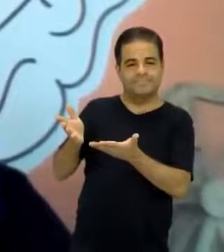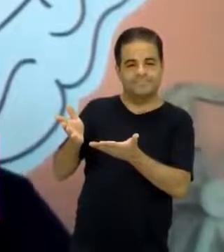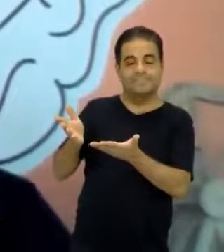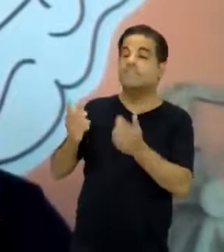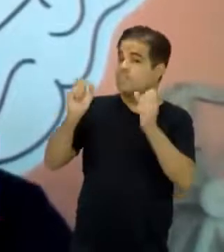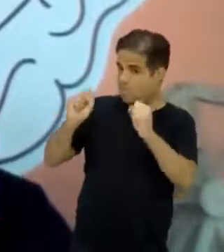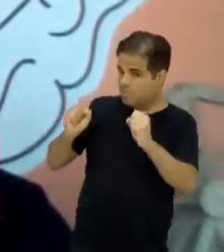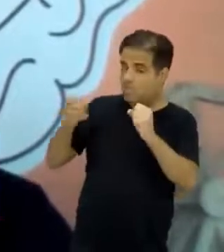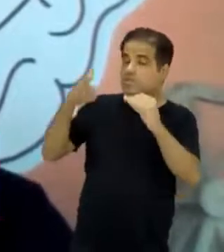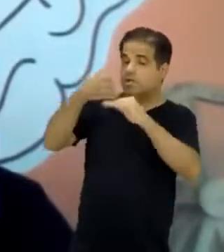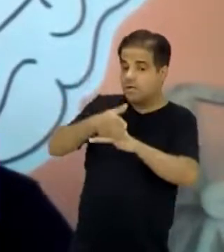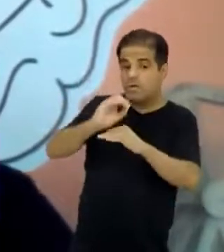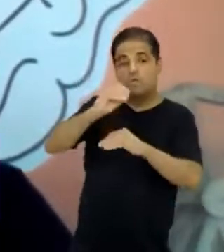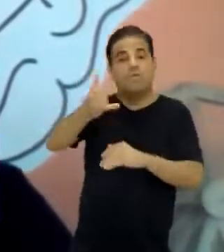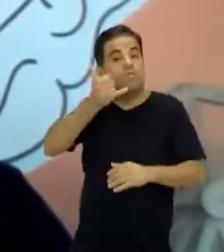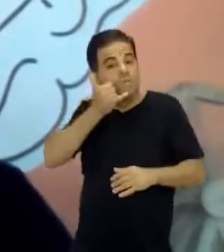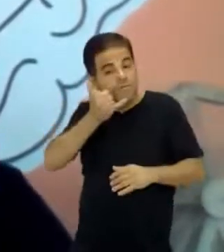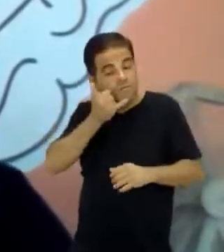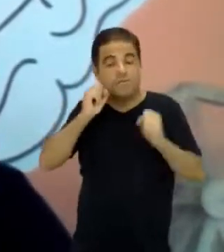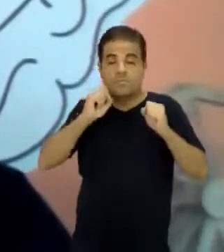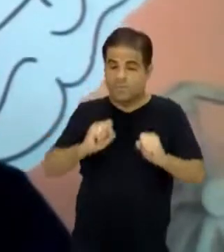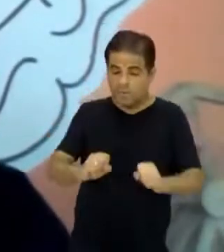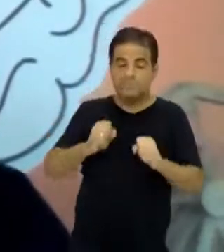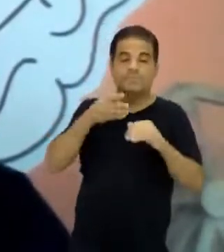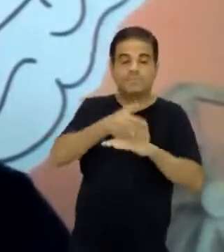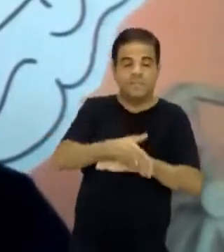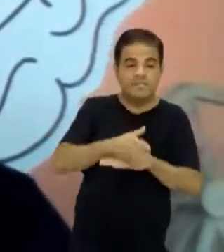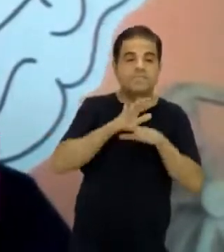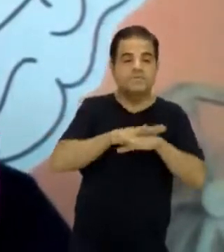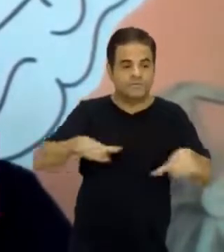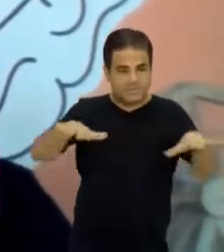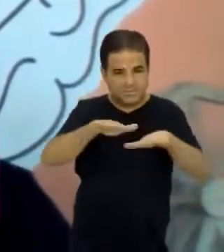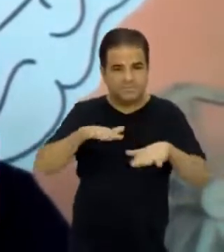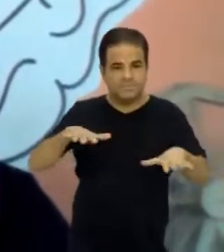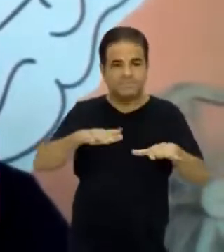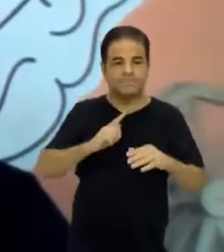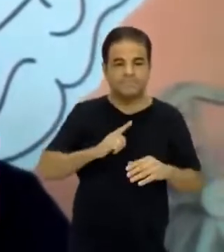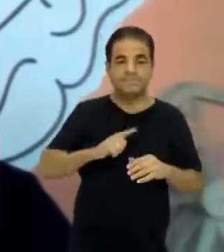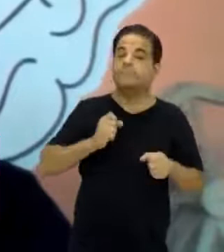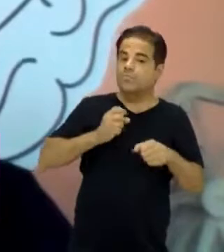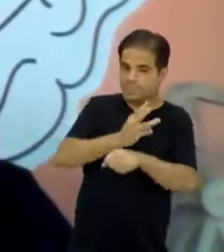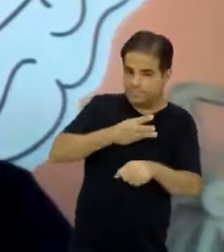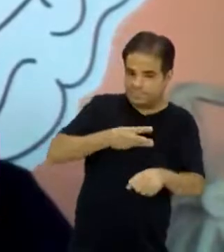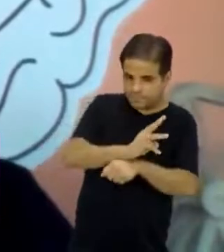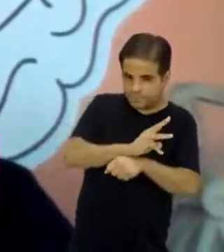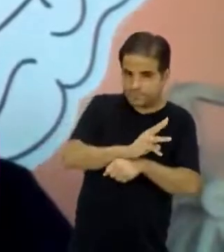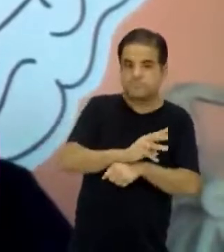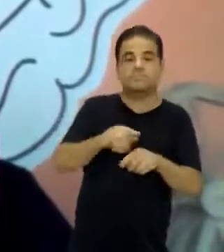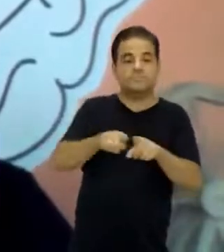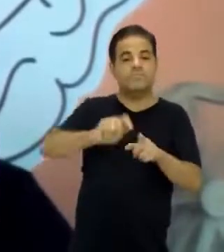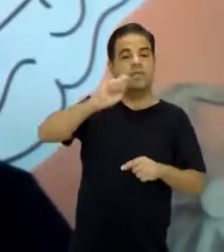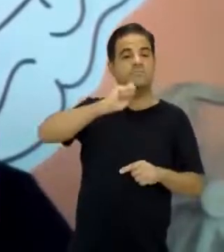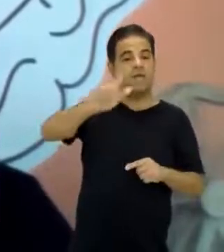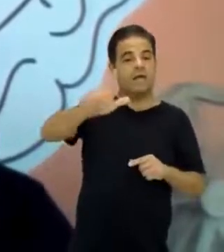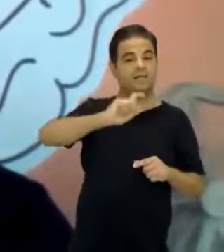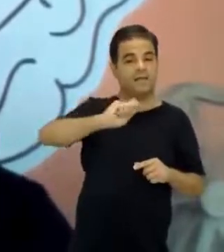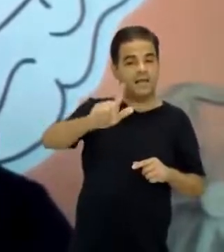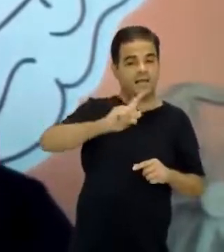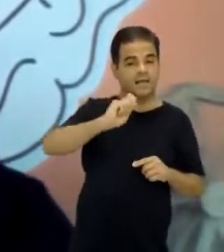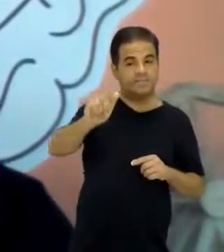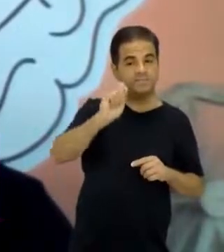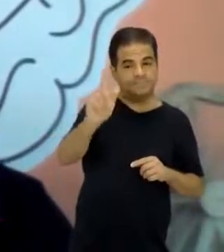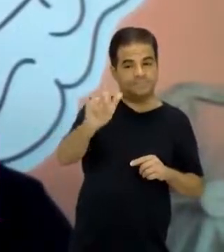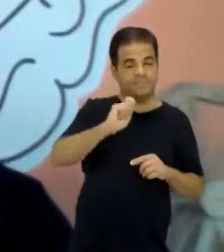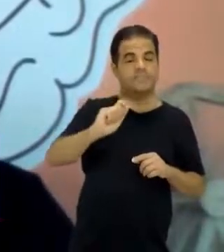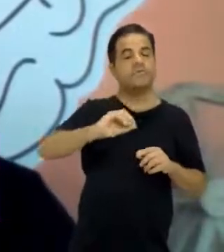centrodeinovacão.educacão.sp.gov.br ou pelo telefone. O telefone ele também funciona como WhatsApp e Telegram. O número é